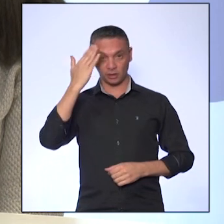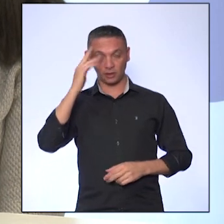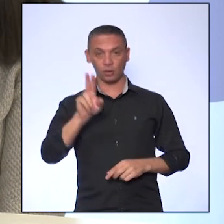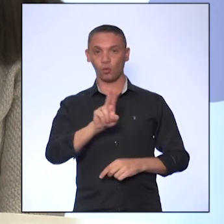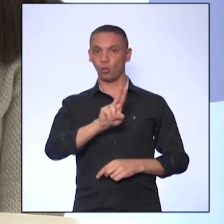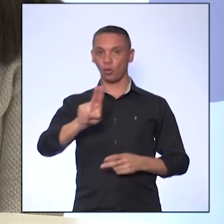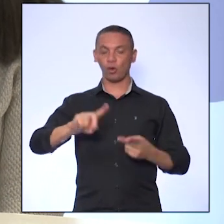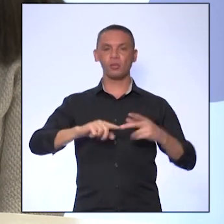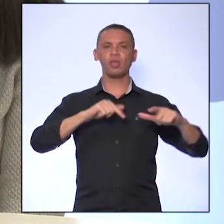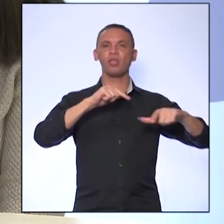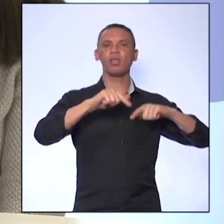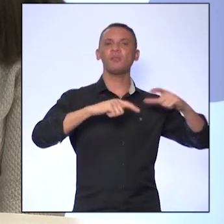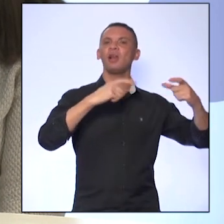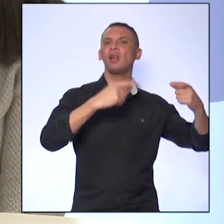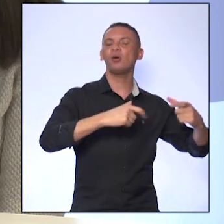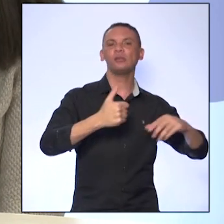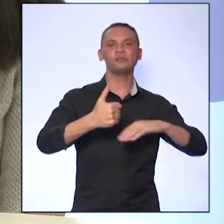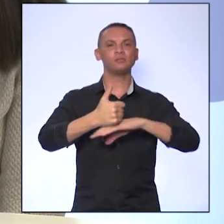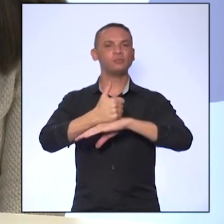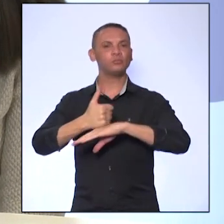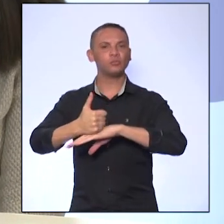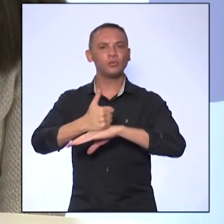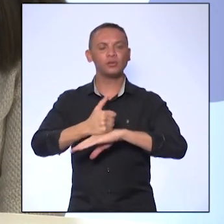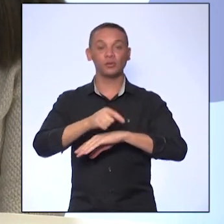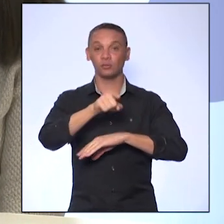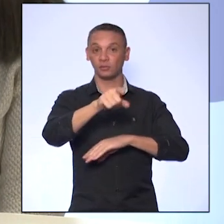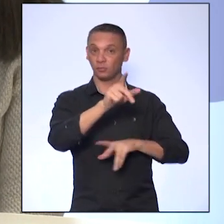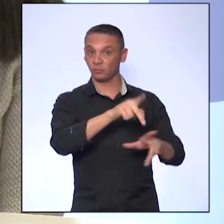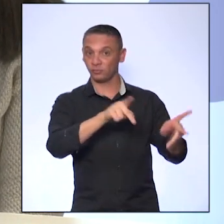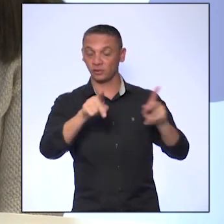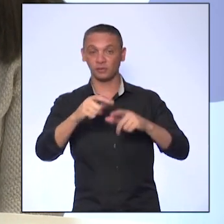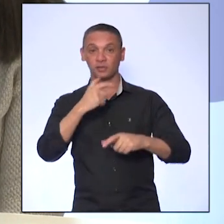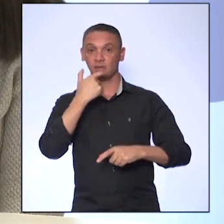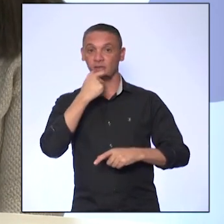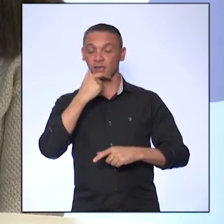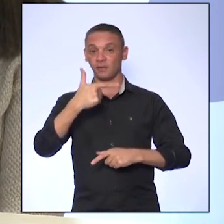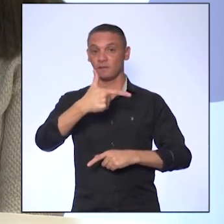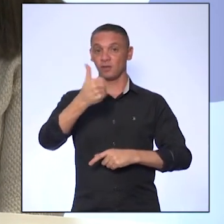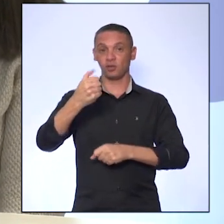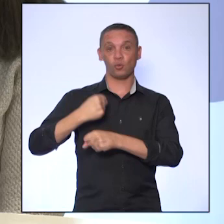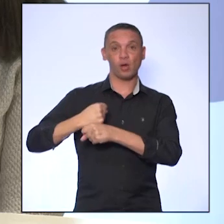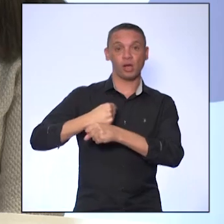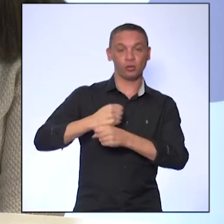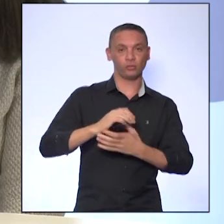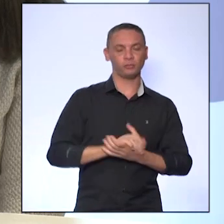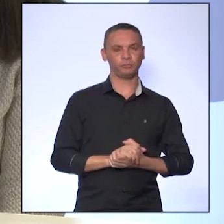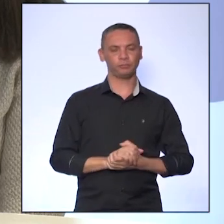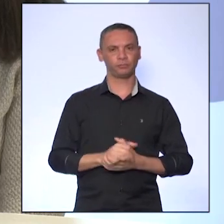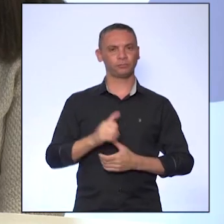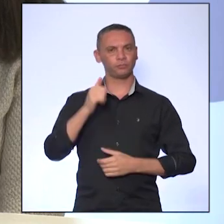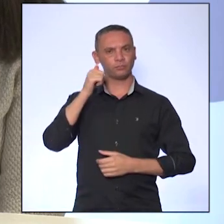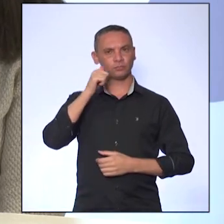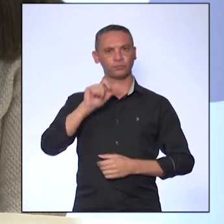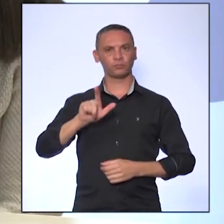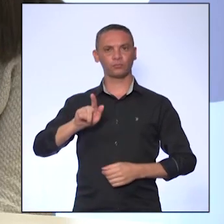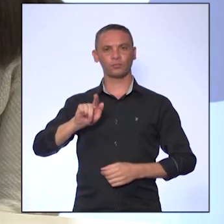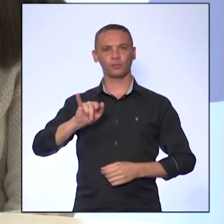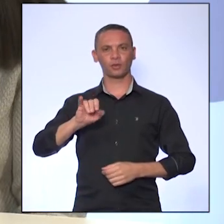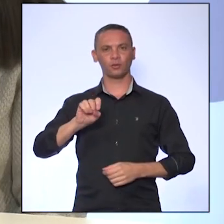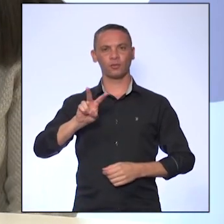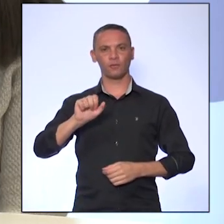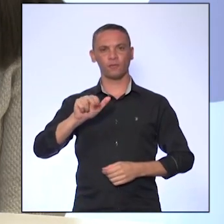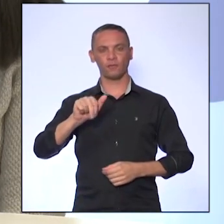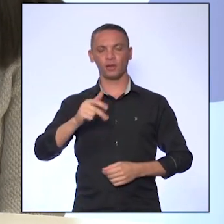onde trabalha, profissão e que você é professora de inglês há 21 anos. A Giovana entendeu que